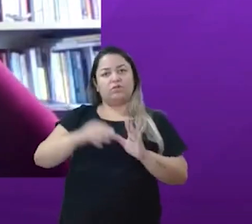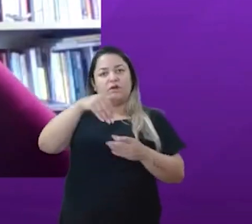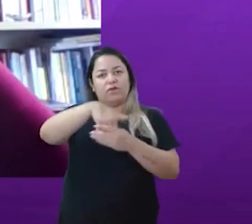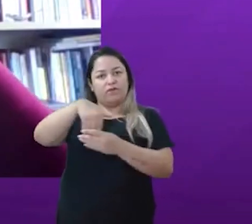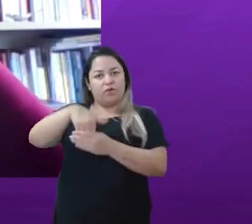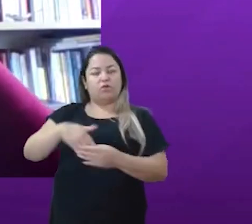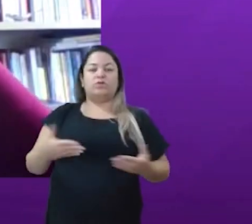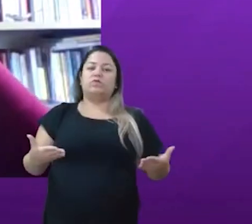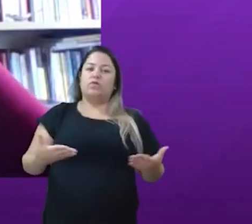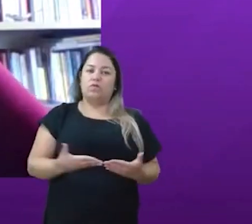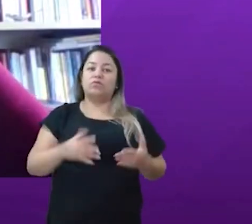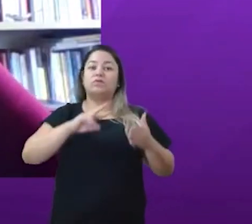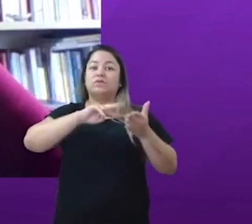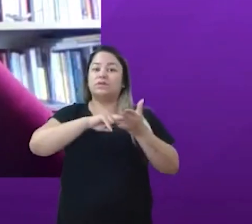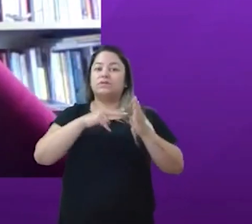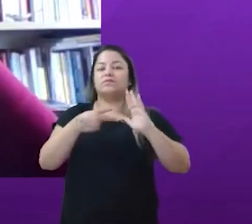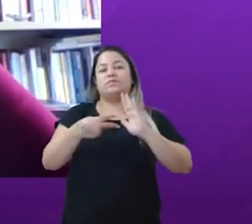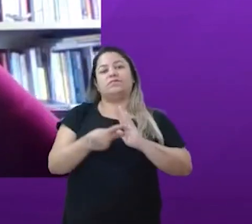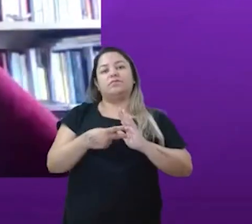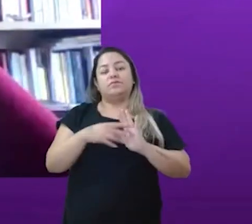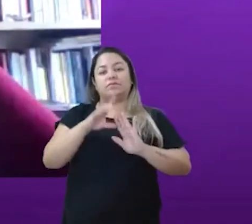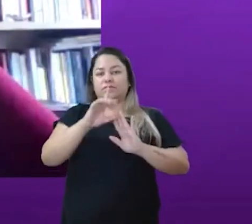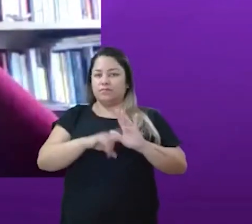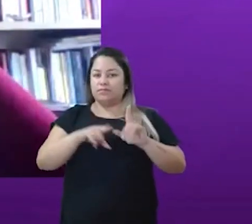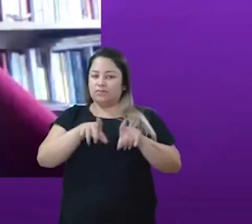hoje? Significa um direito de cidadania.